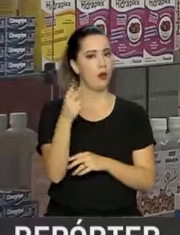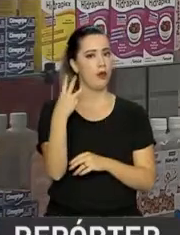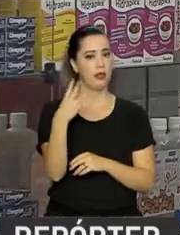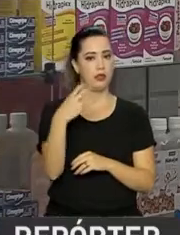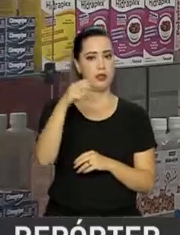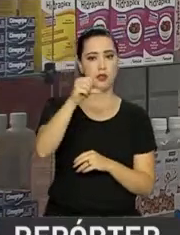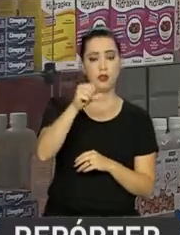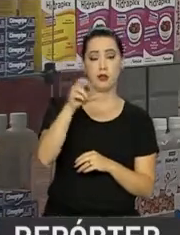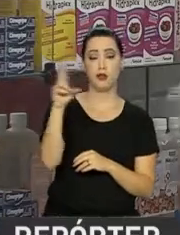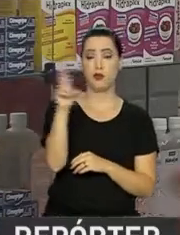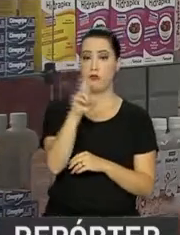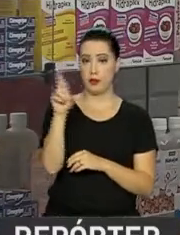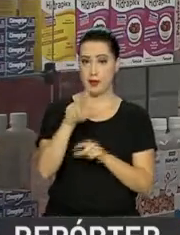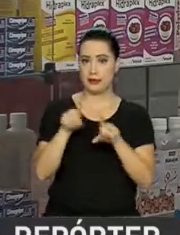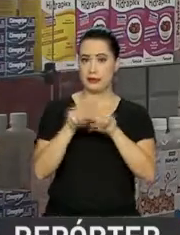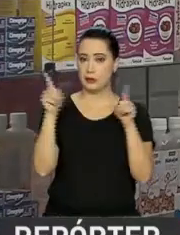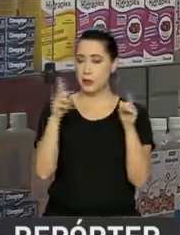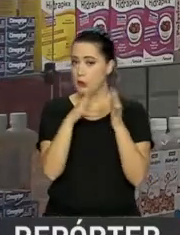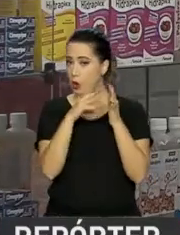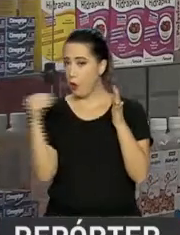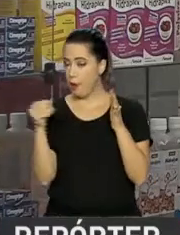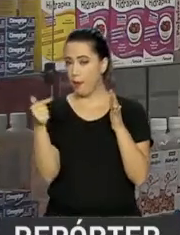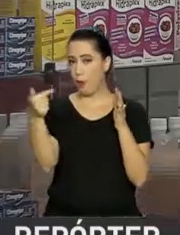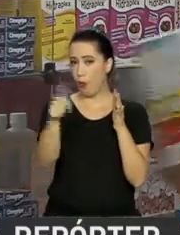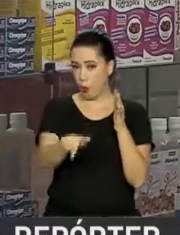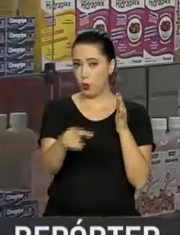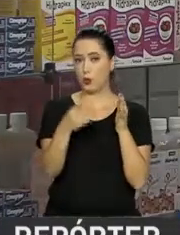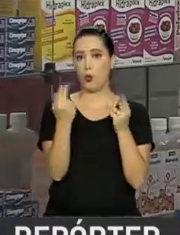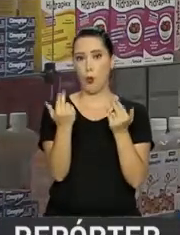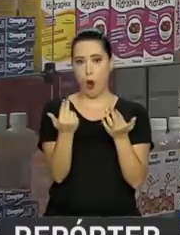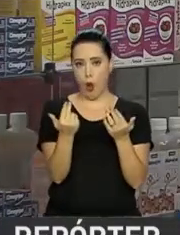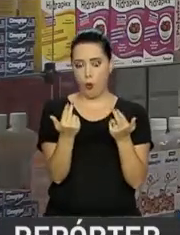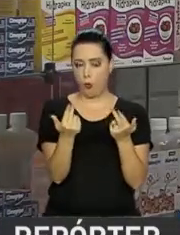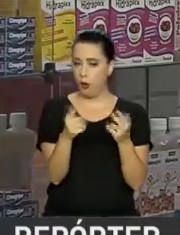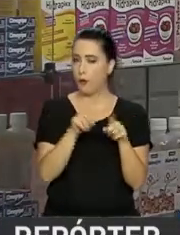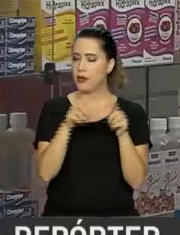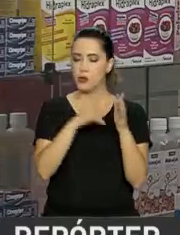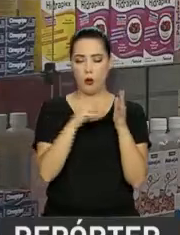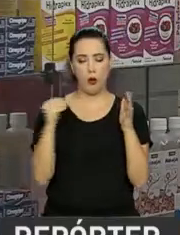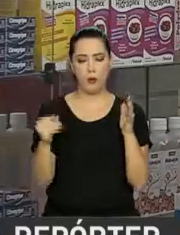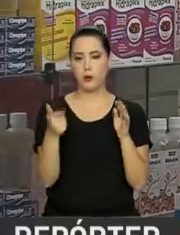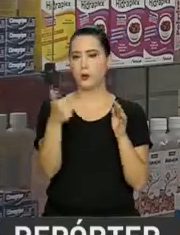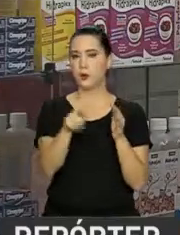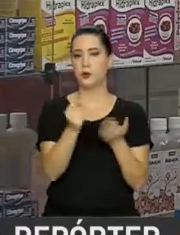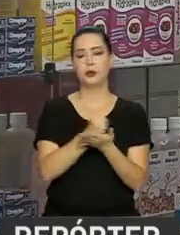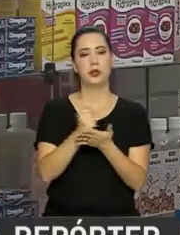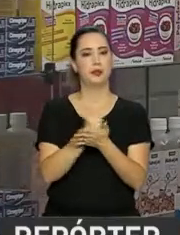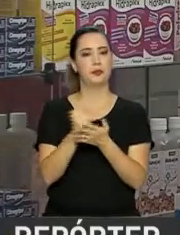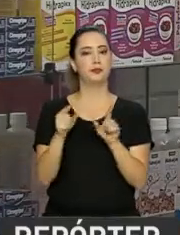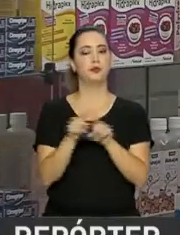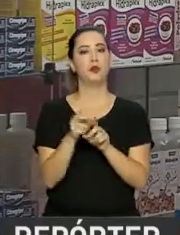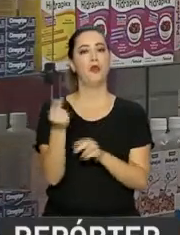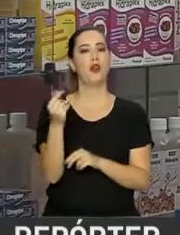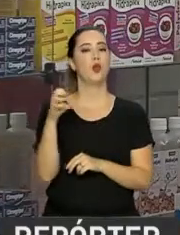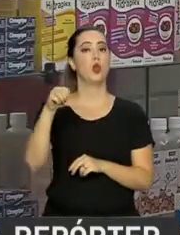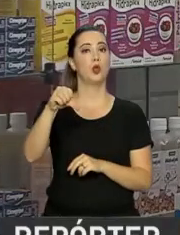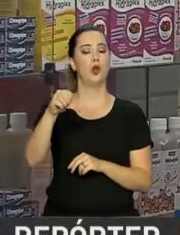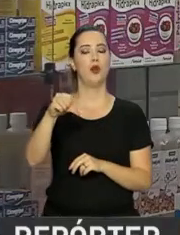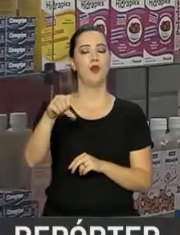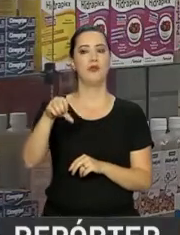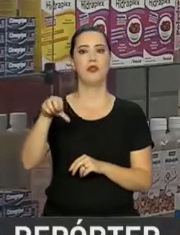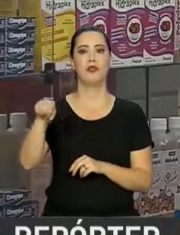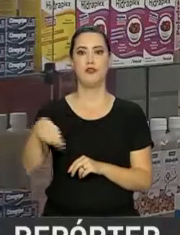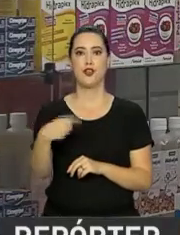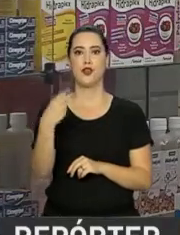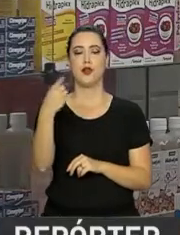centavos mas o genérico com a mesma forma para o mesmo tratamento custa nove reais e noventa